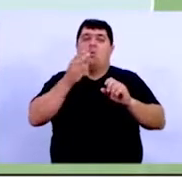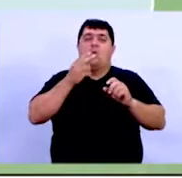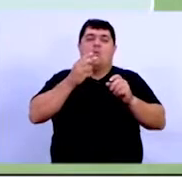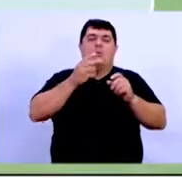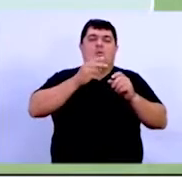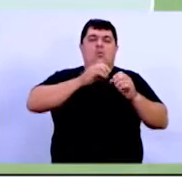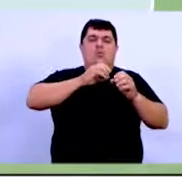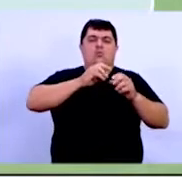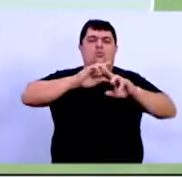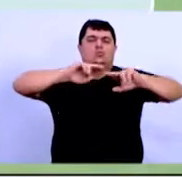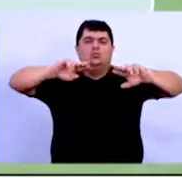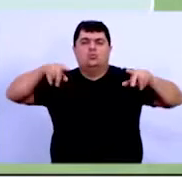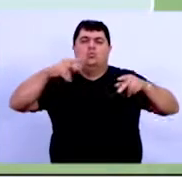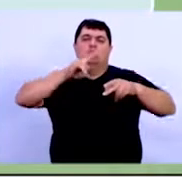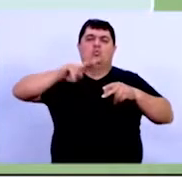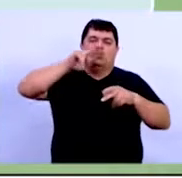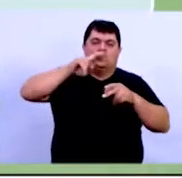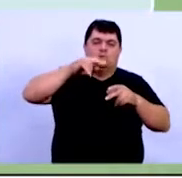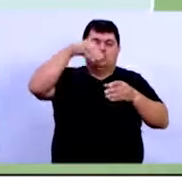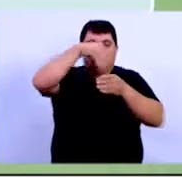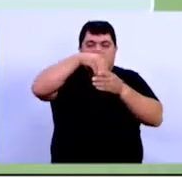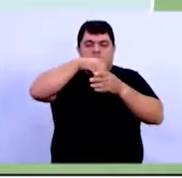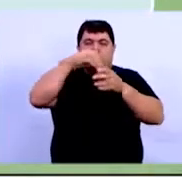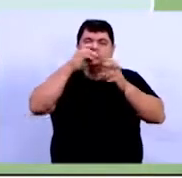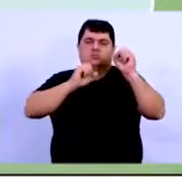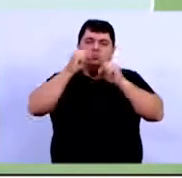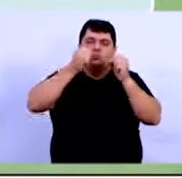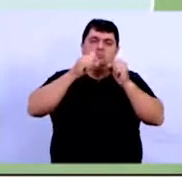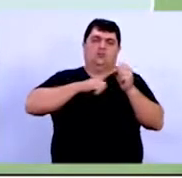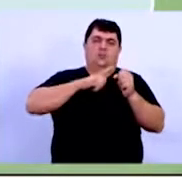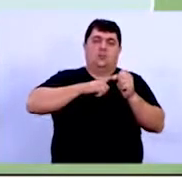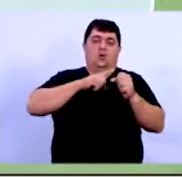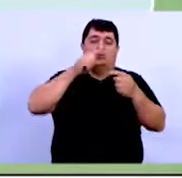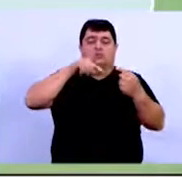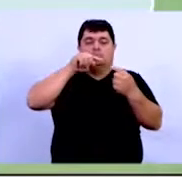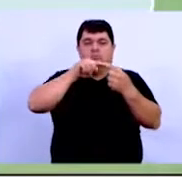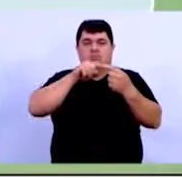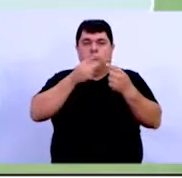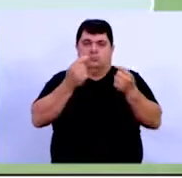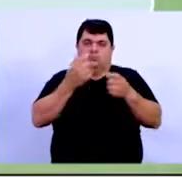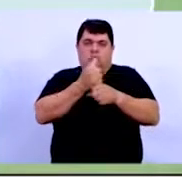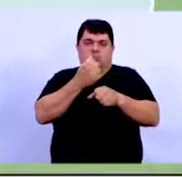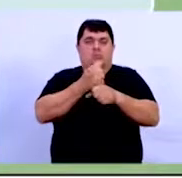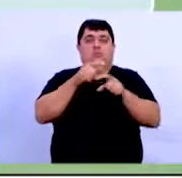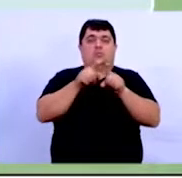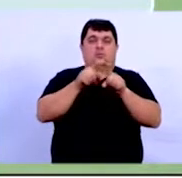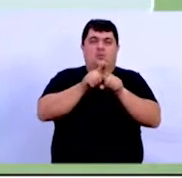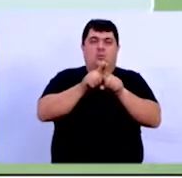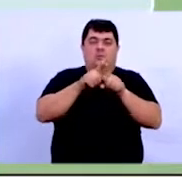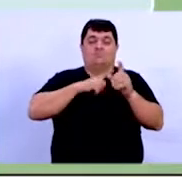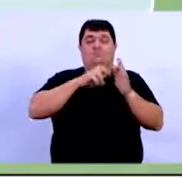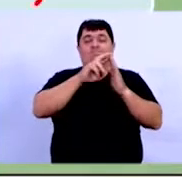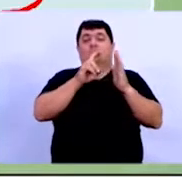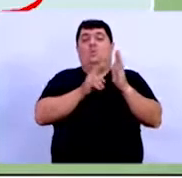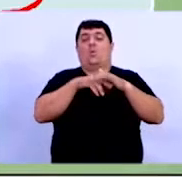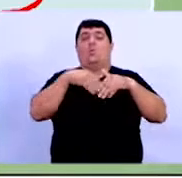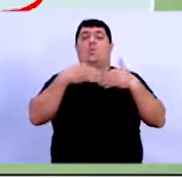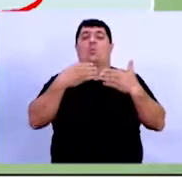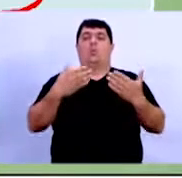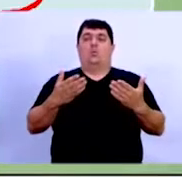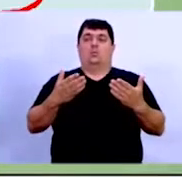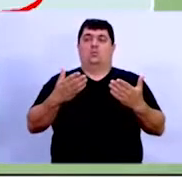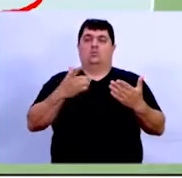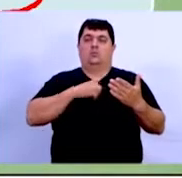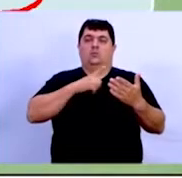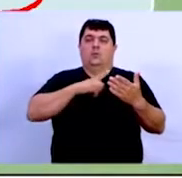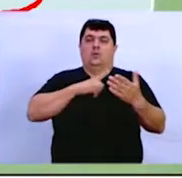transformação deste. Ele também tem como objetivo o orçamento financeiro, ele é regido